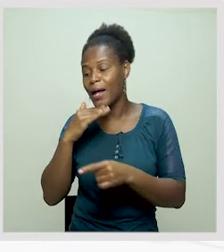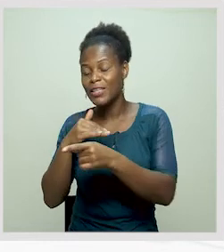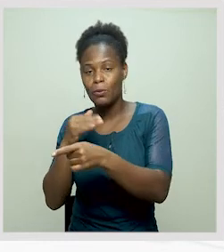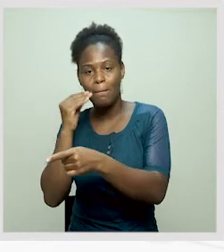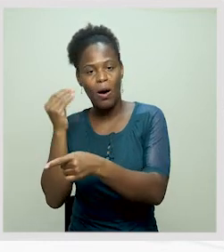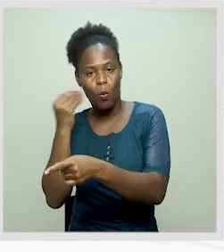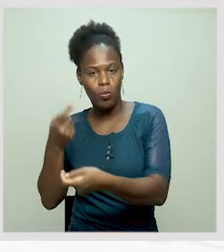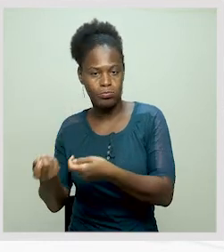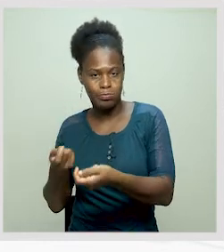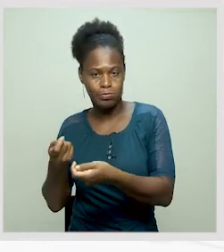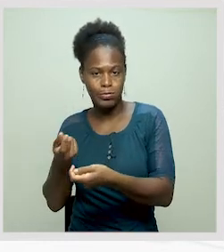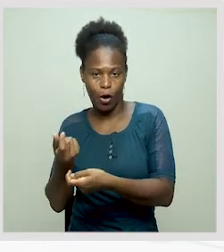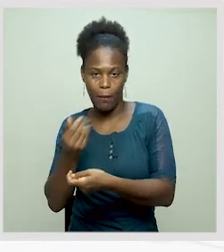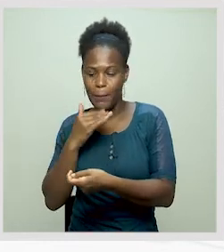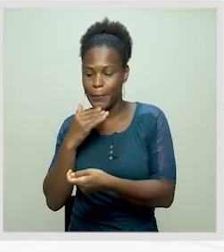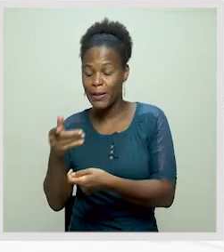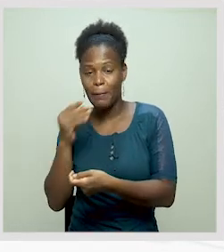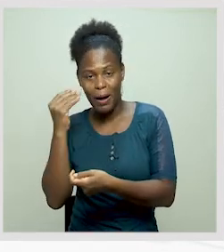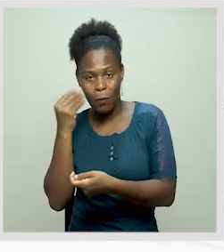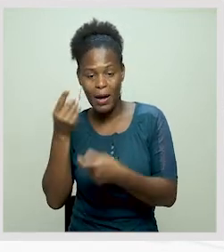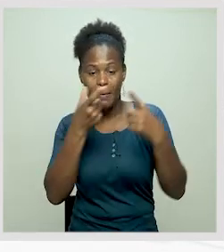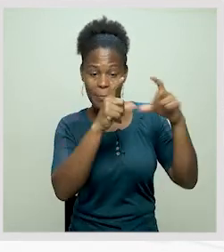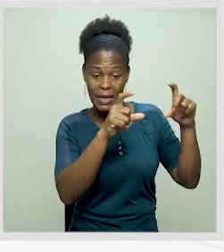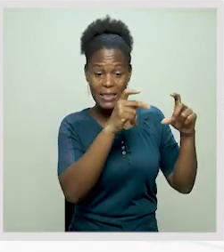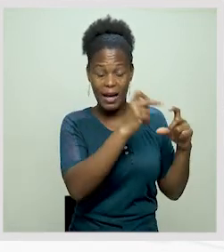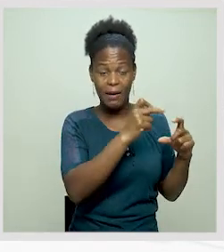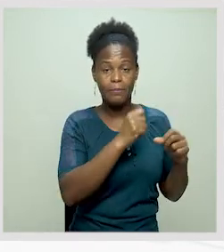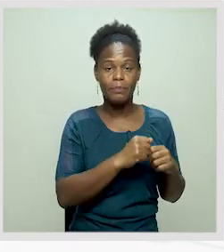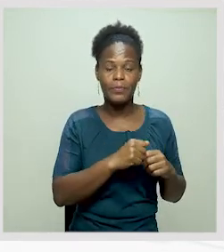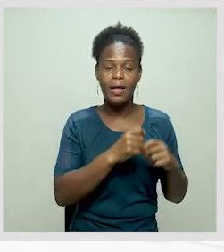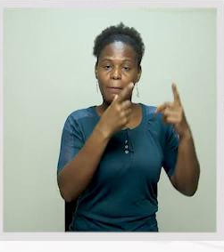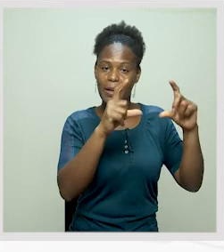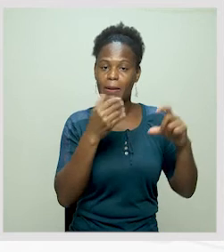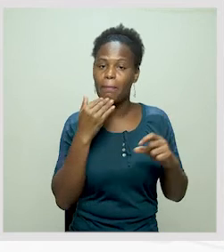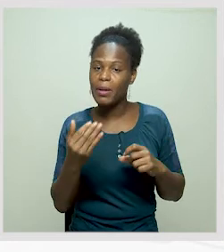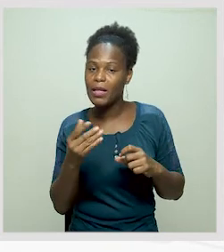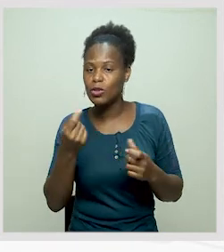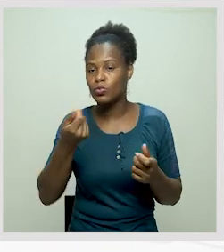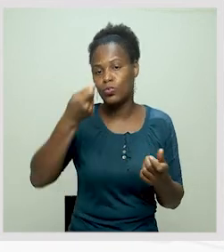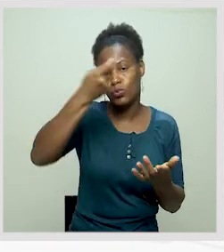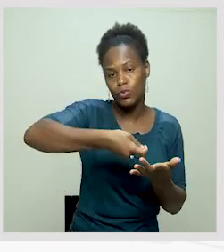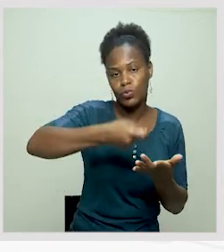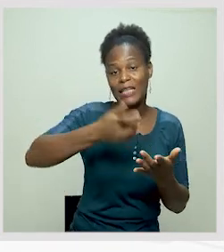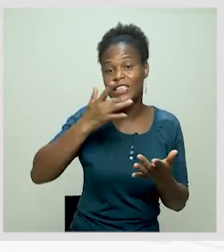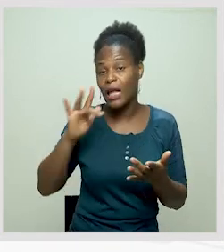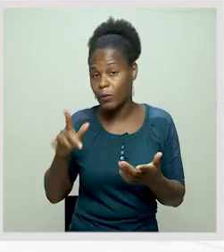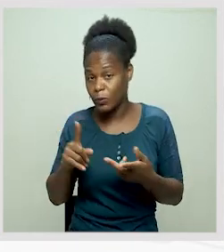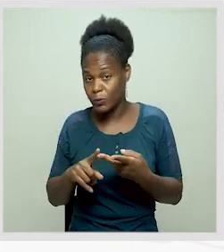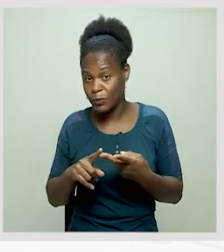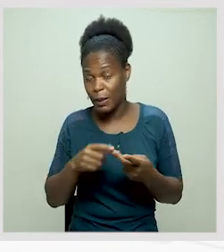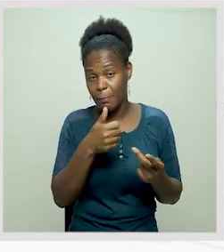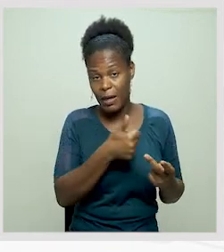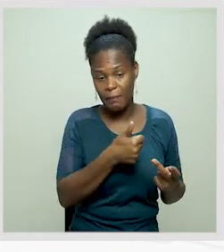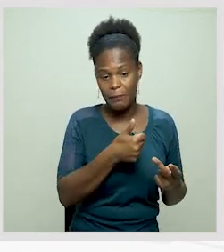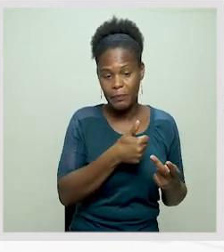um banco comercial. A empresa, a linha A, solicitou um financiamento externo.